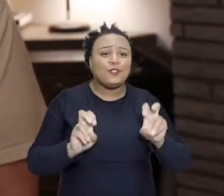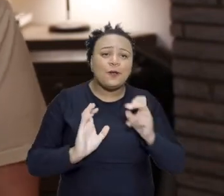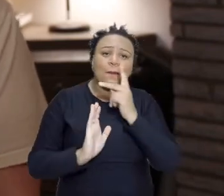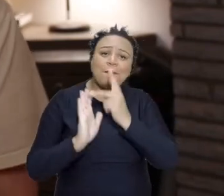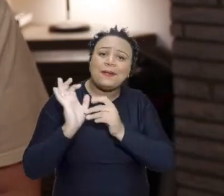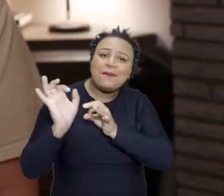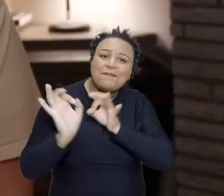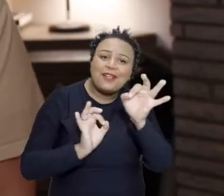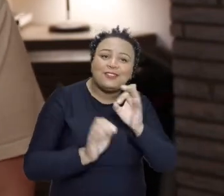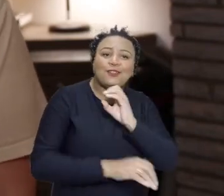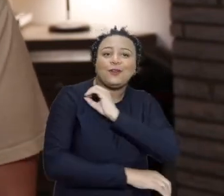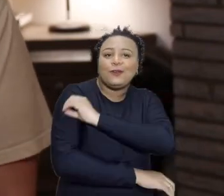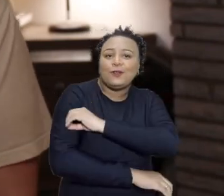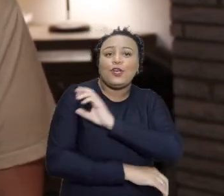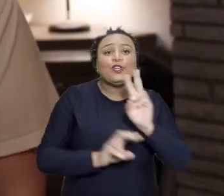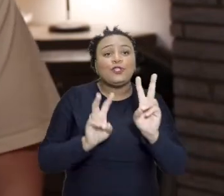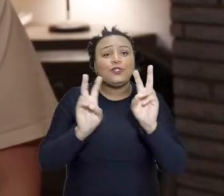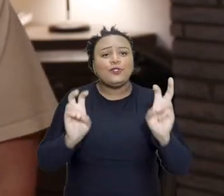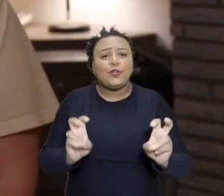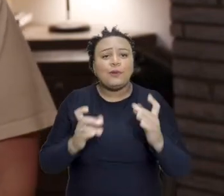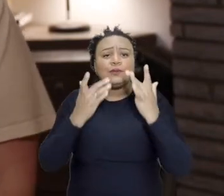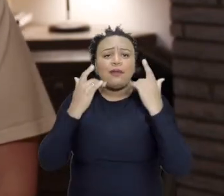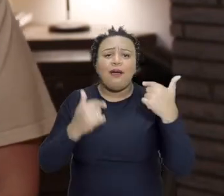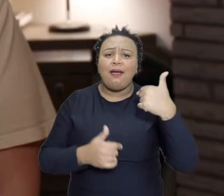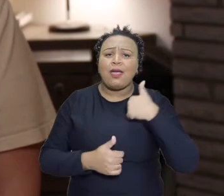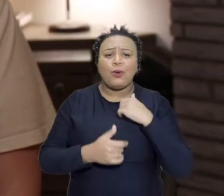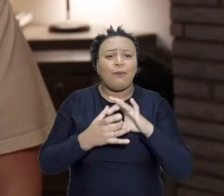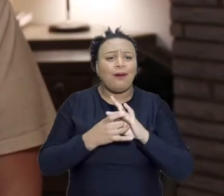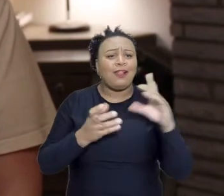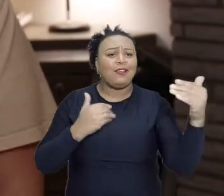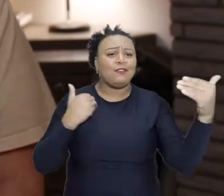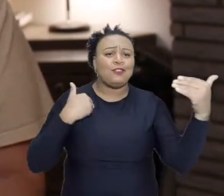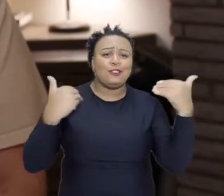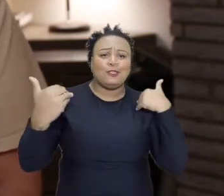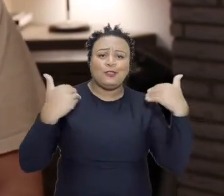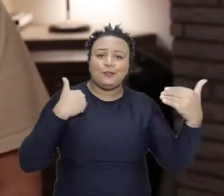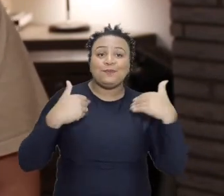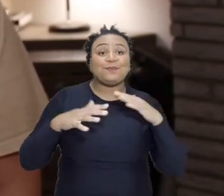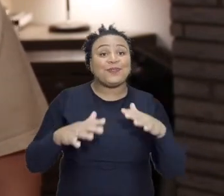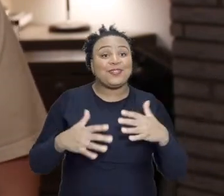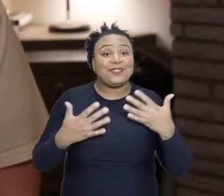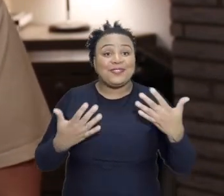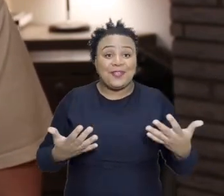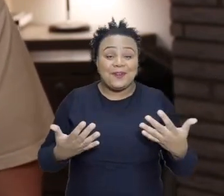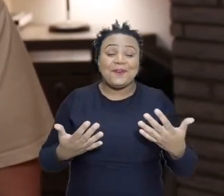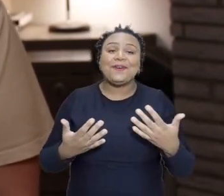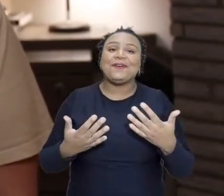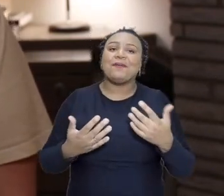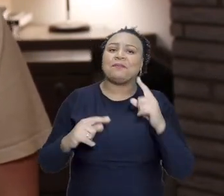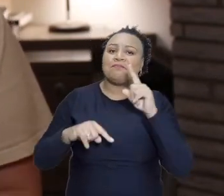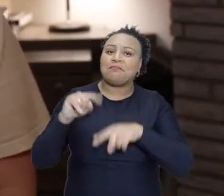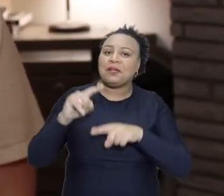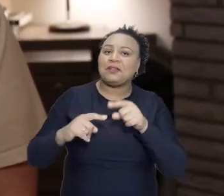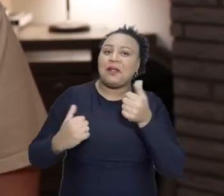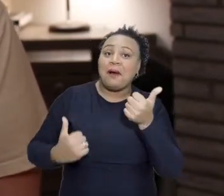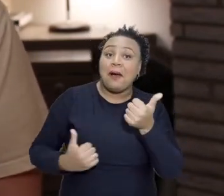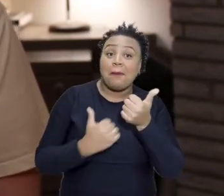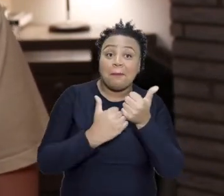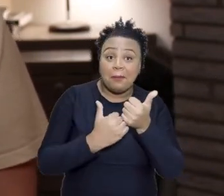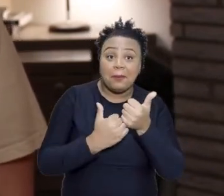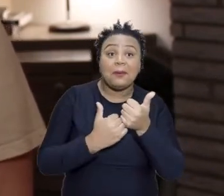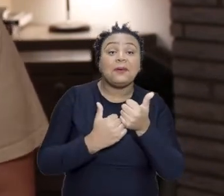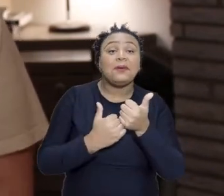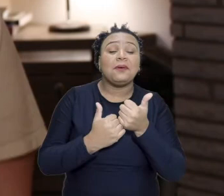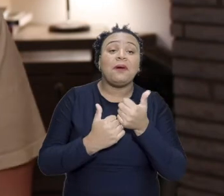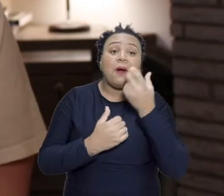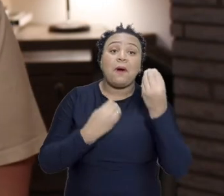sobre teatro, eu estou à disposição. Então, tanto o material de apoio como esse vídeo